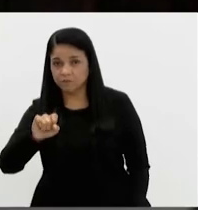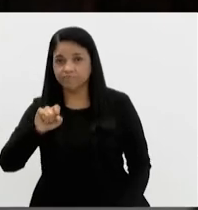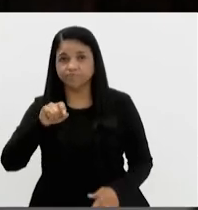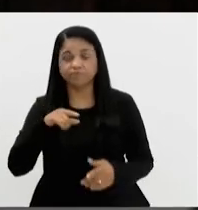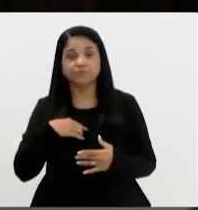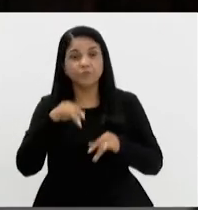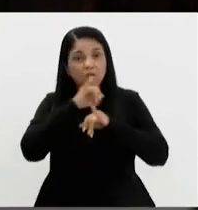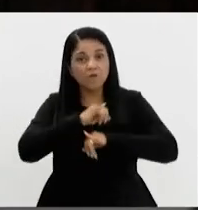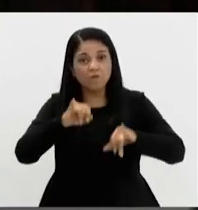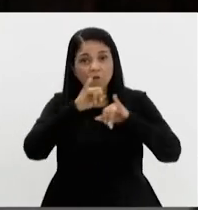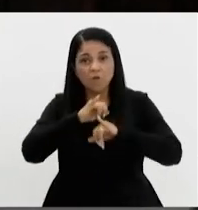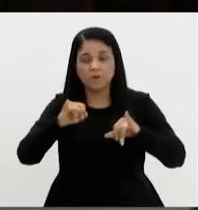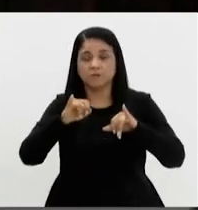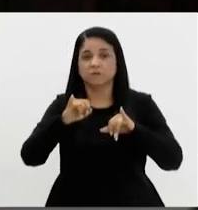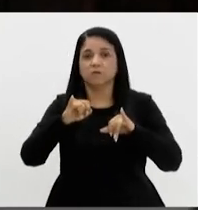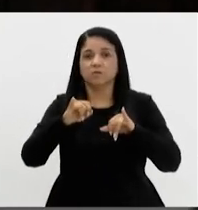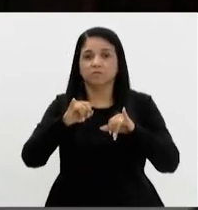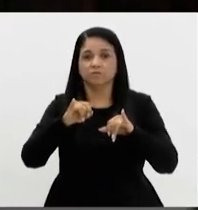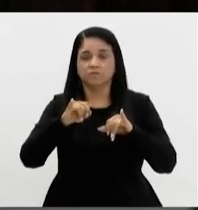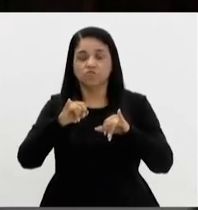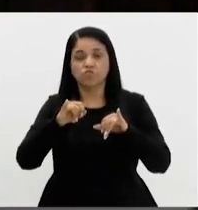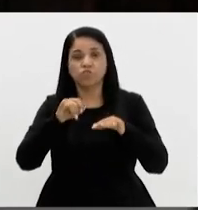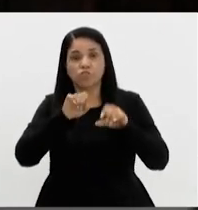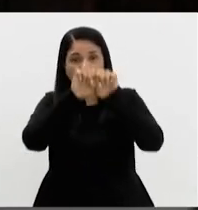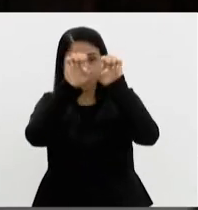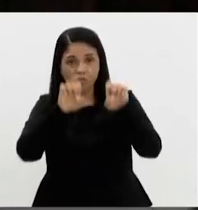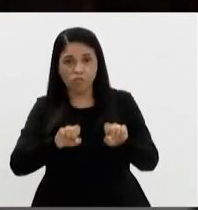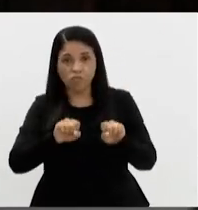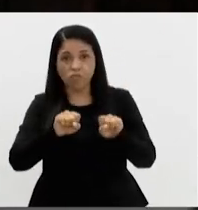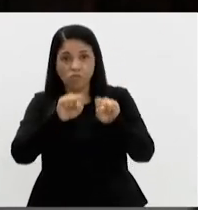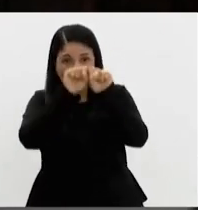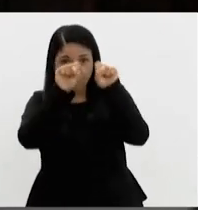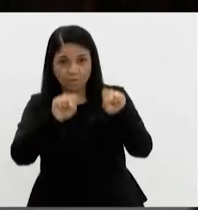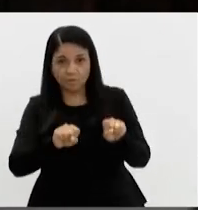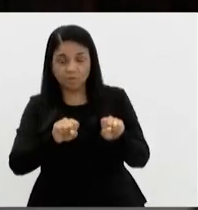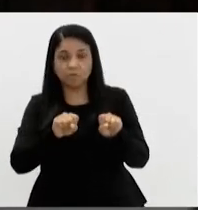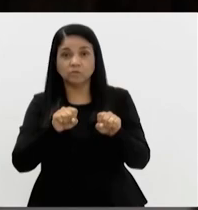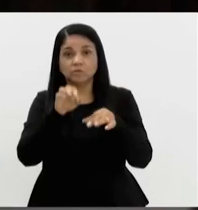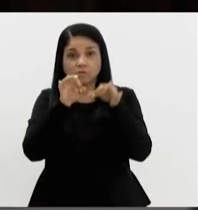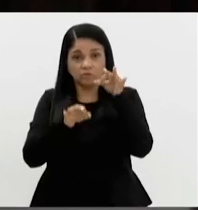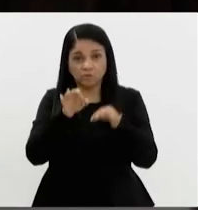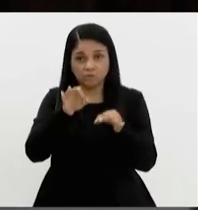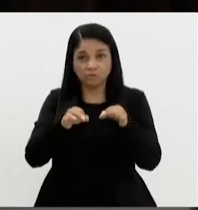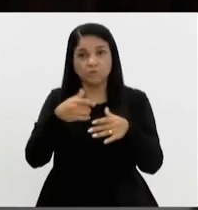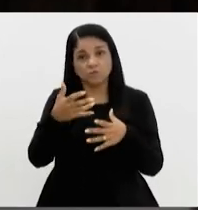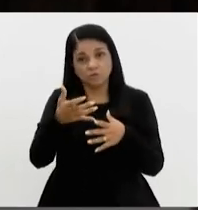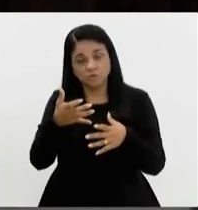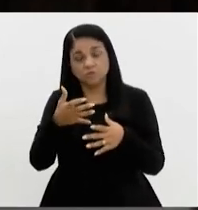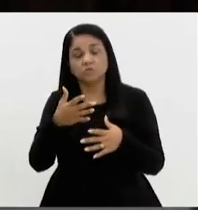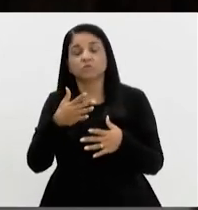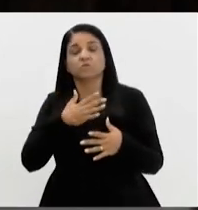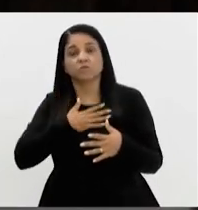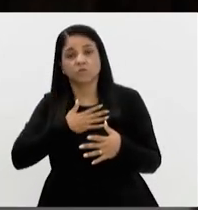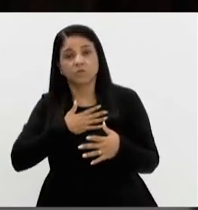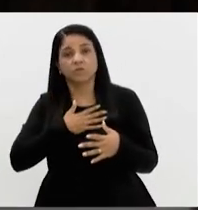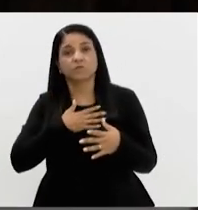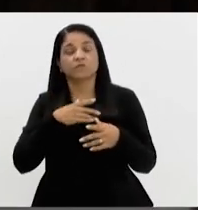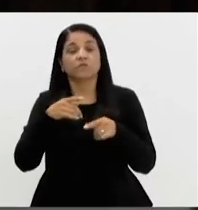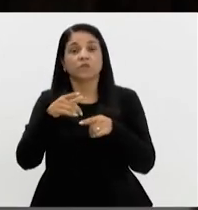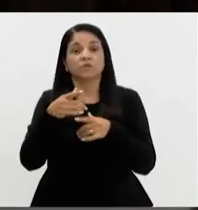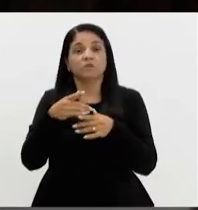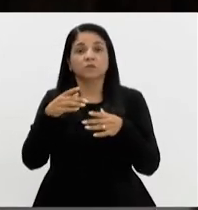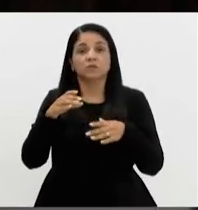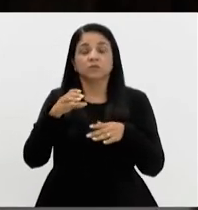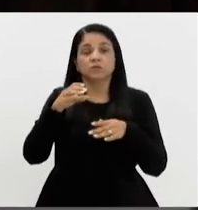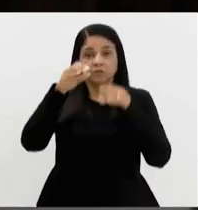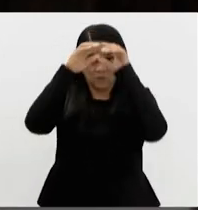desinformação pelos atores do sistema de Justiça eu gostaria de elencar com base sobretudo na jurisprudência do Supremo Tribunal Federal